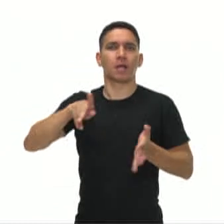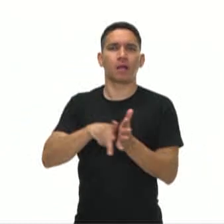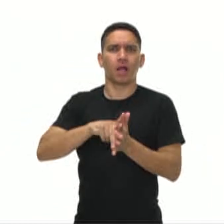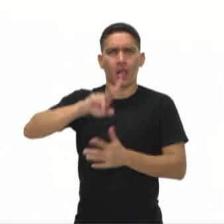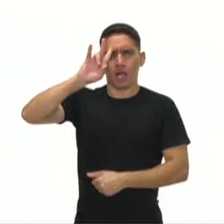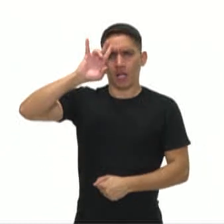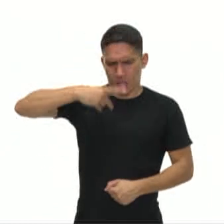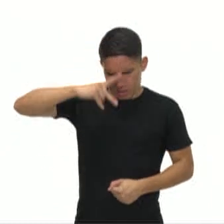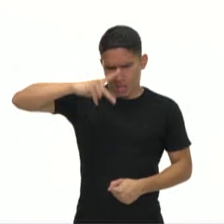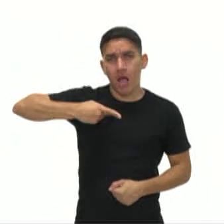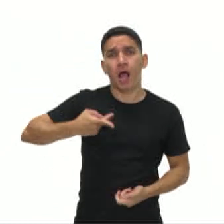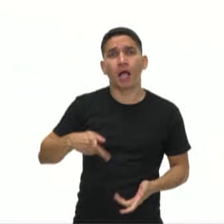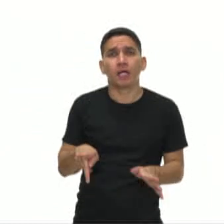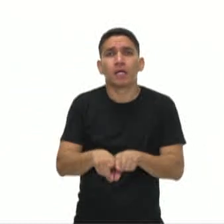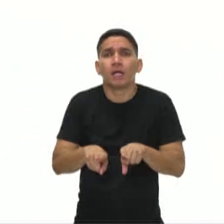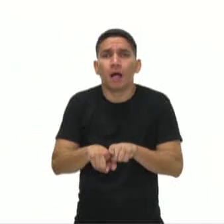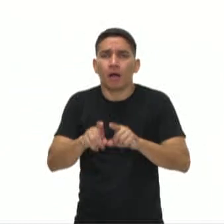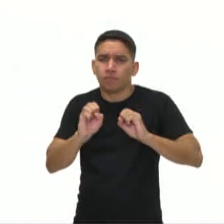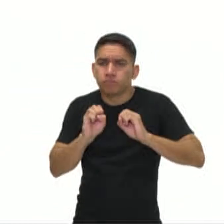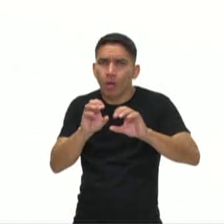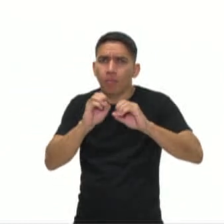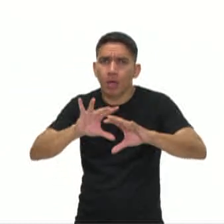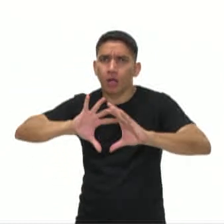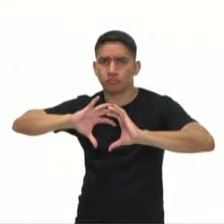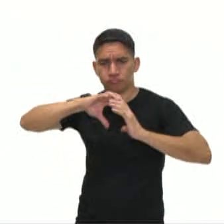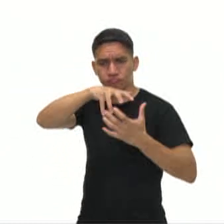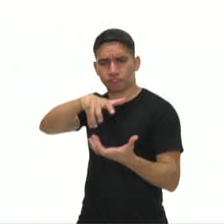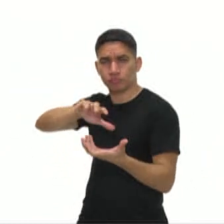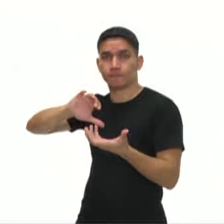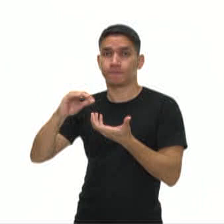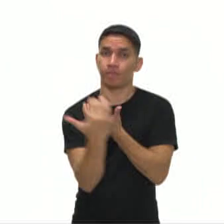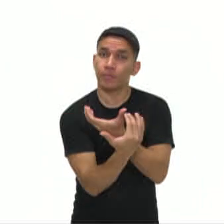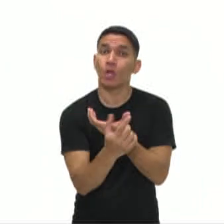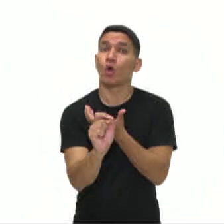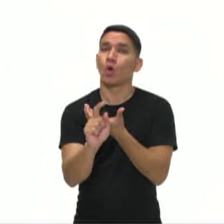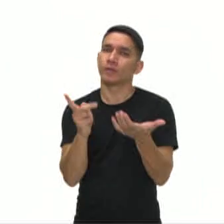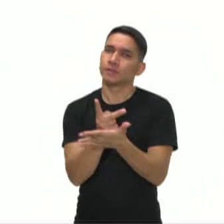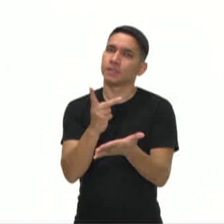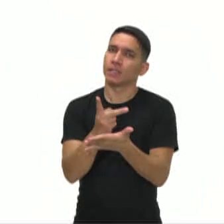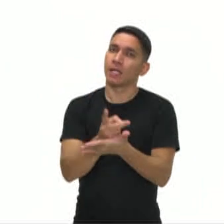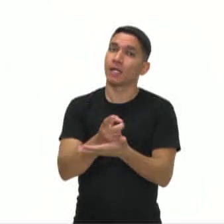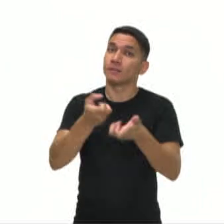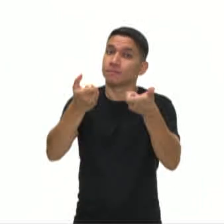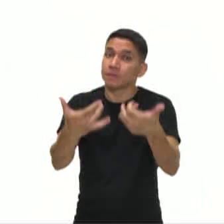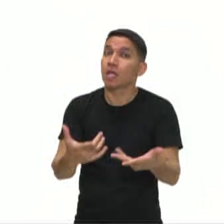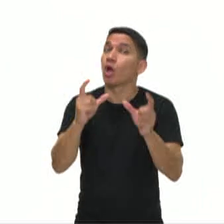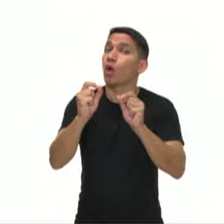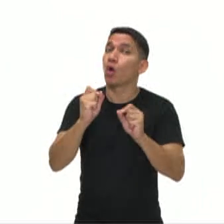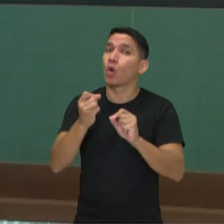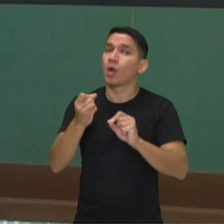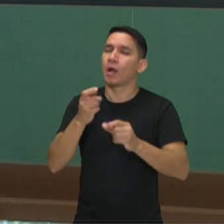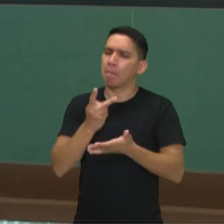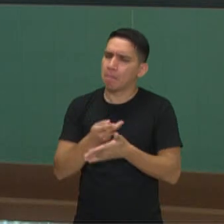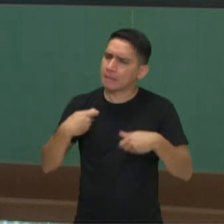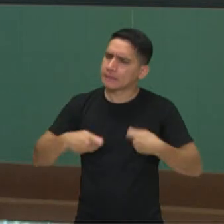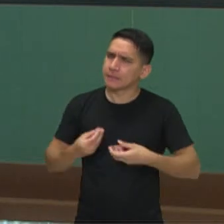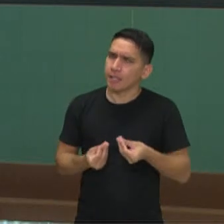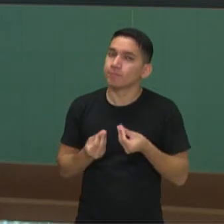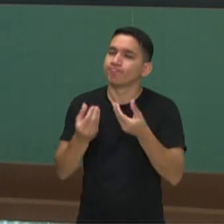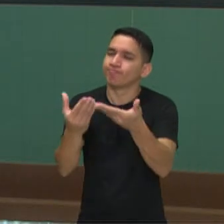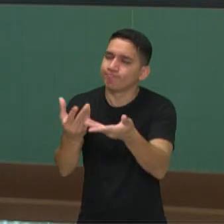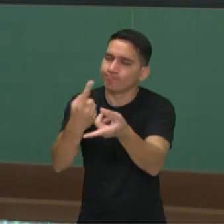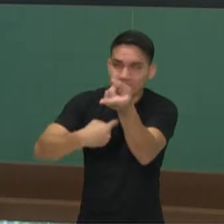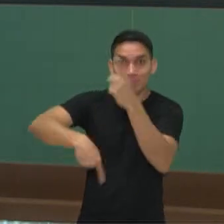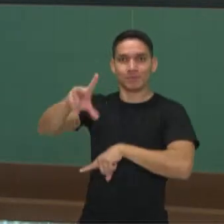ensinamentos orientais que muitas vezes determinavam que era preciso ceder para vencer.